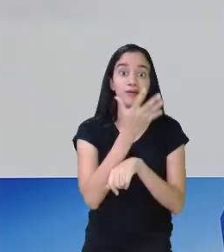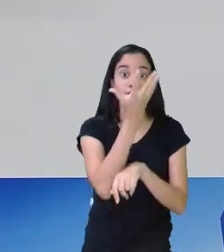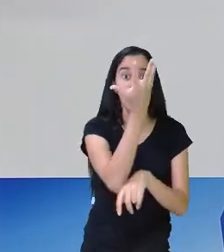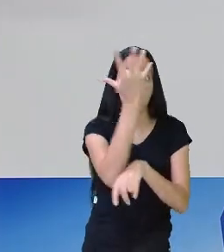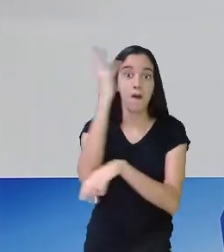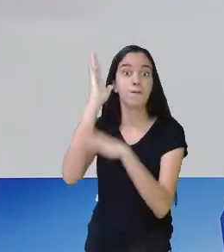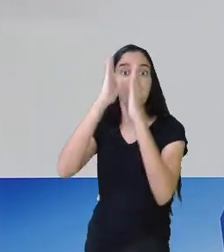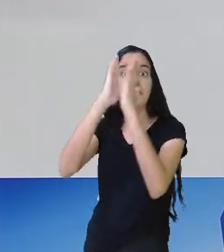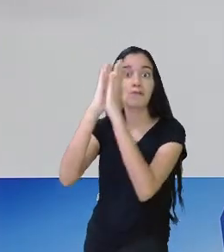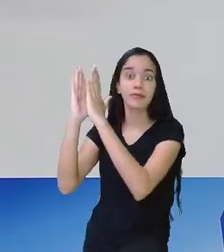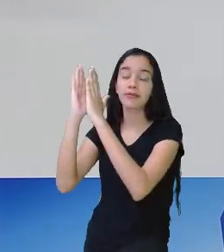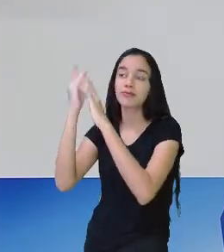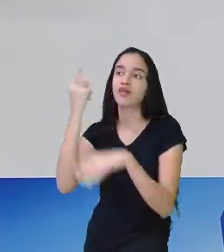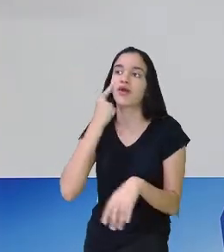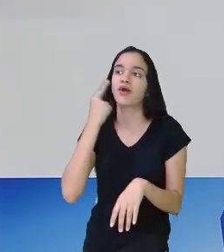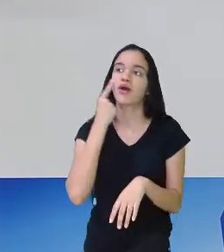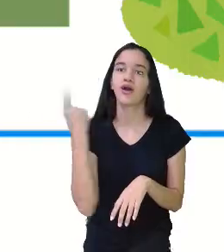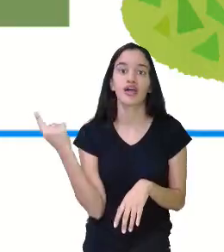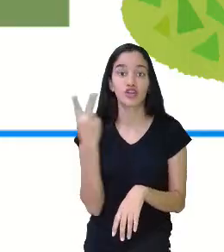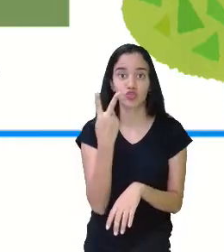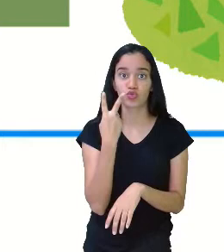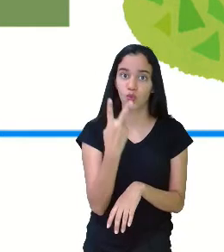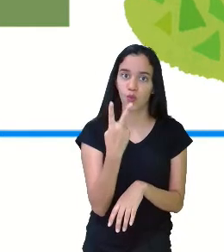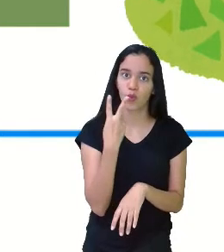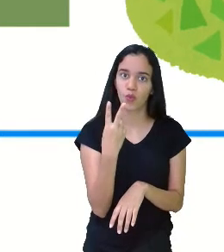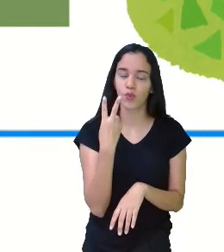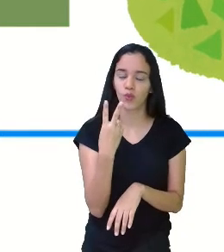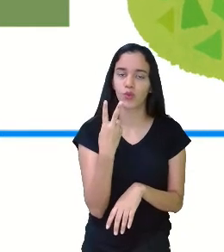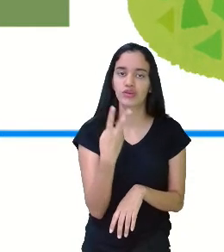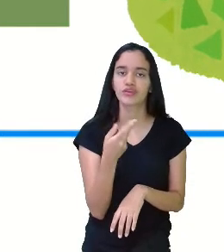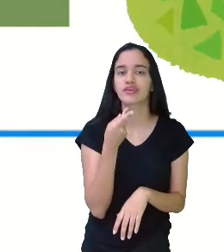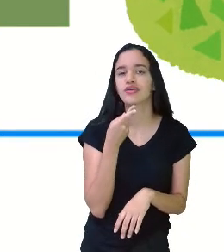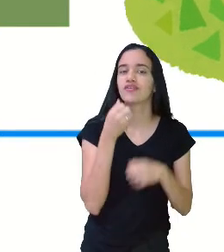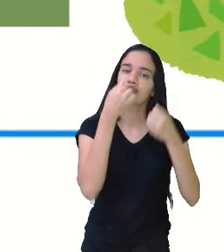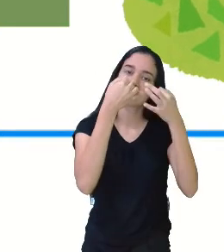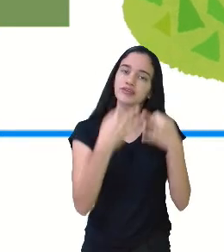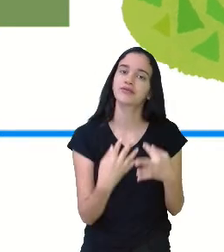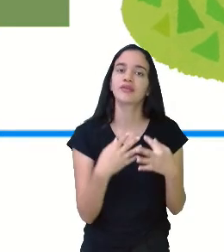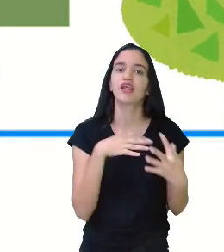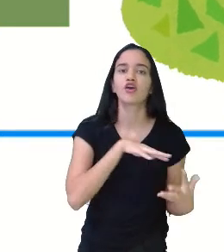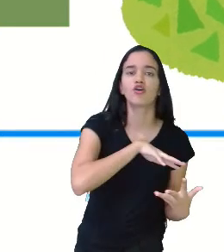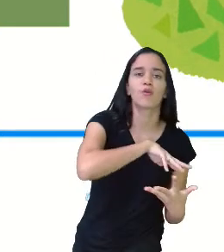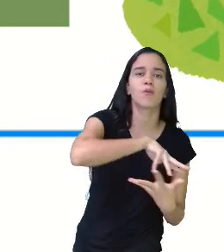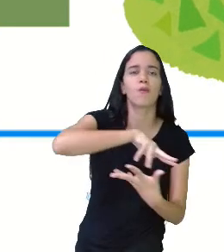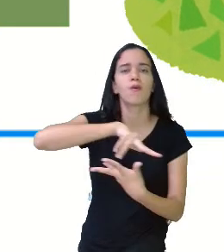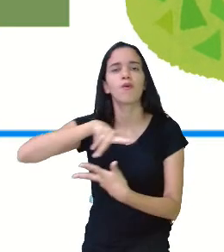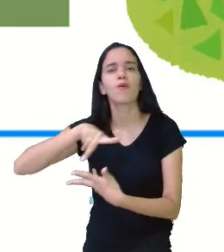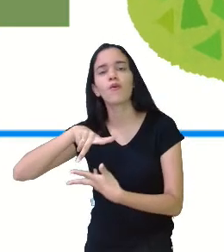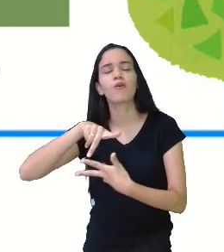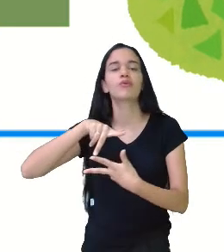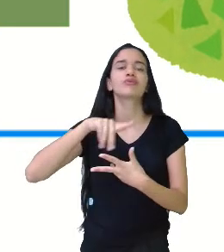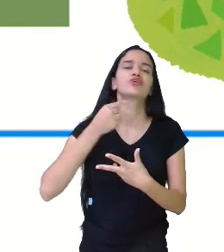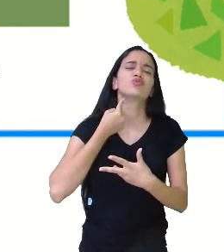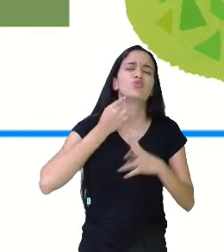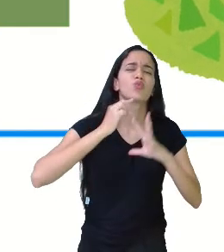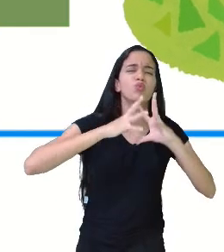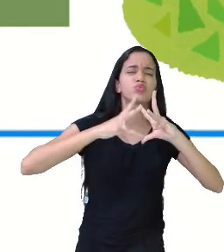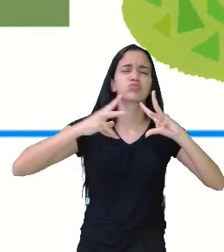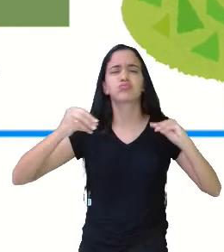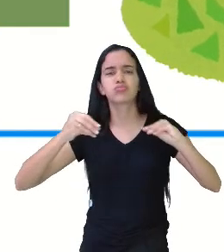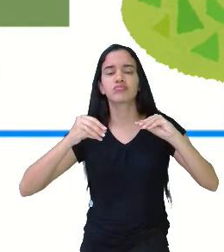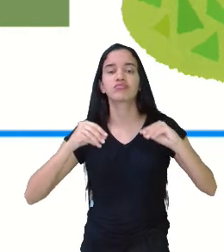árvore? Olha só, são esses 2 livros aqui, ó, que falam sobre esse mundo dos seres decompositores, que